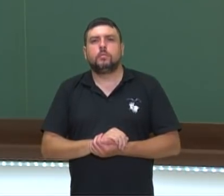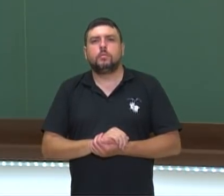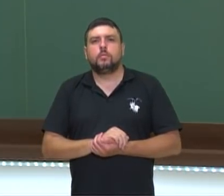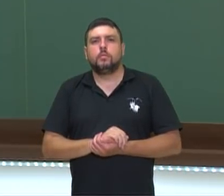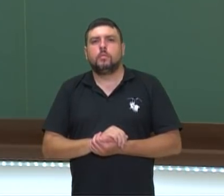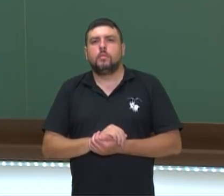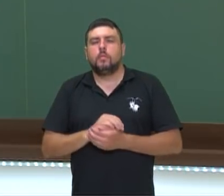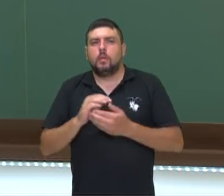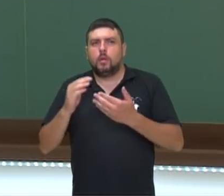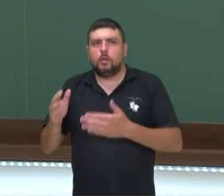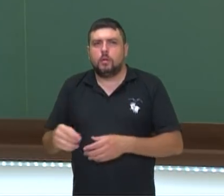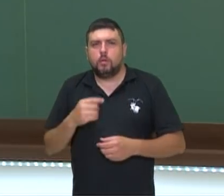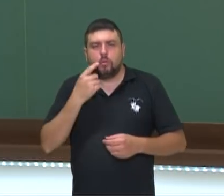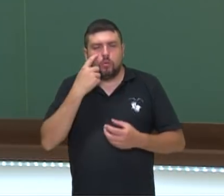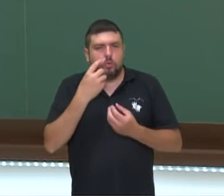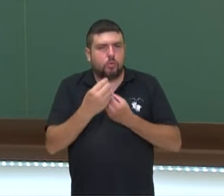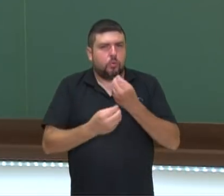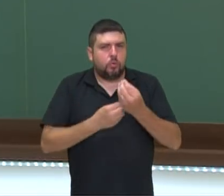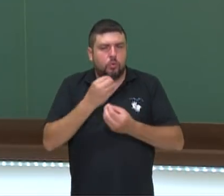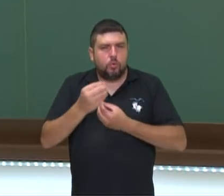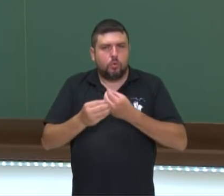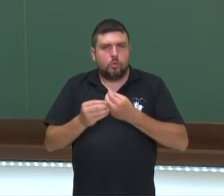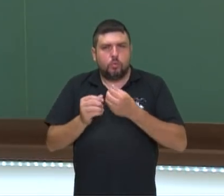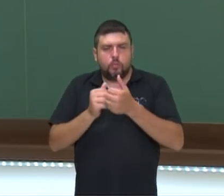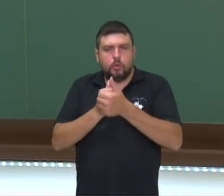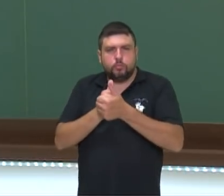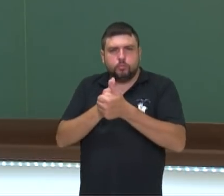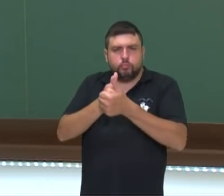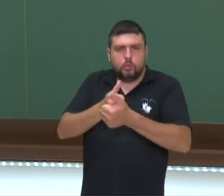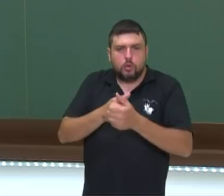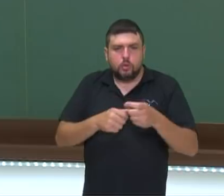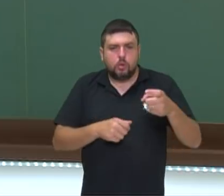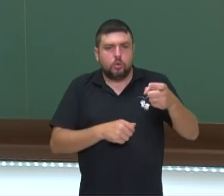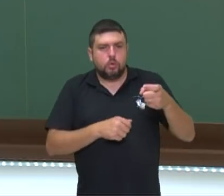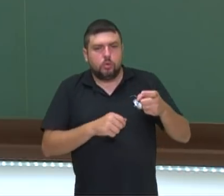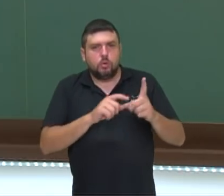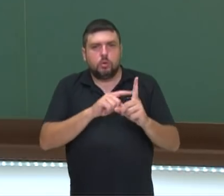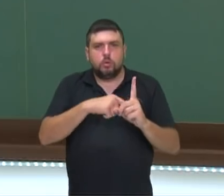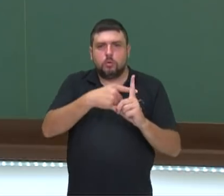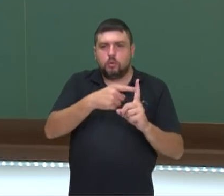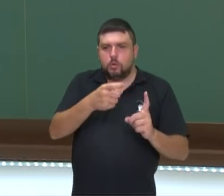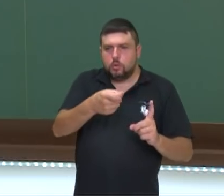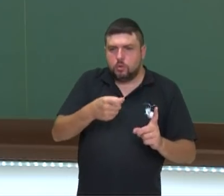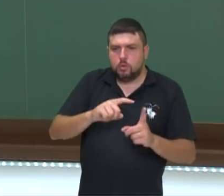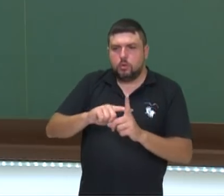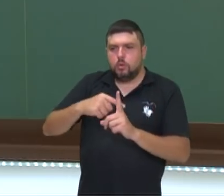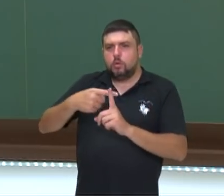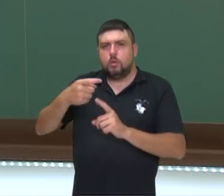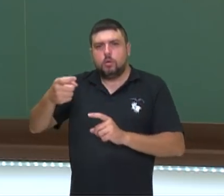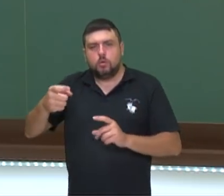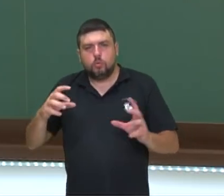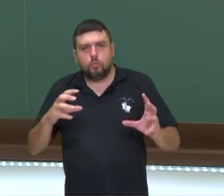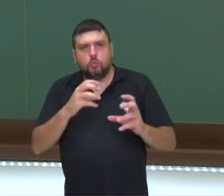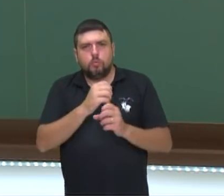membro, eu vou somar todos os x, x mais x mais x, 4x, igual a